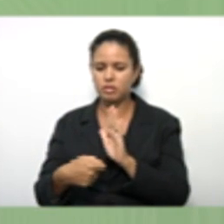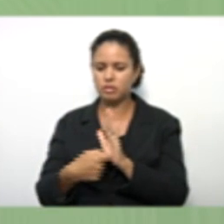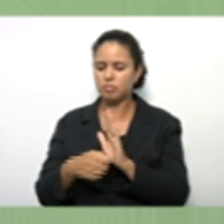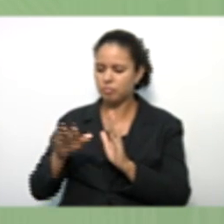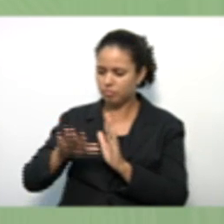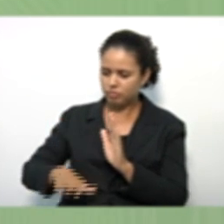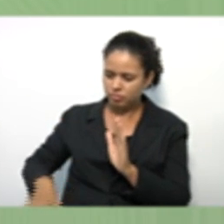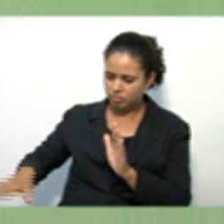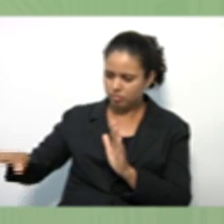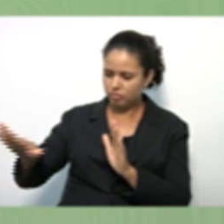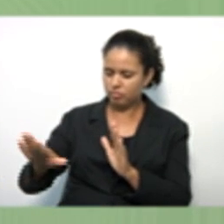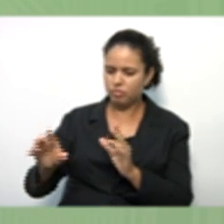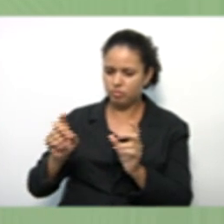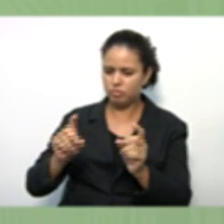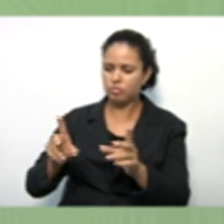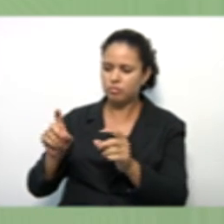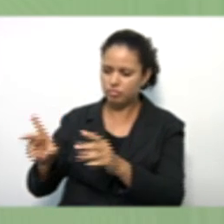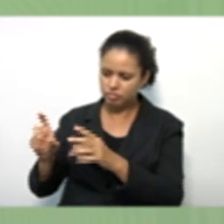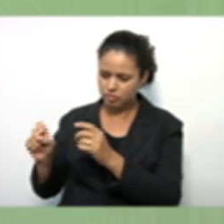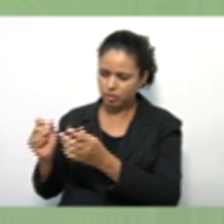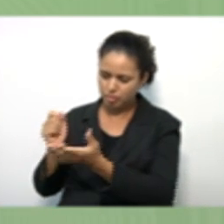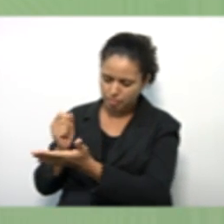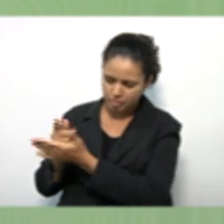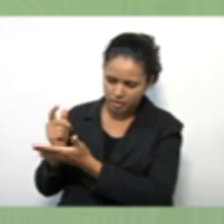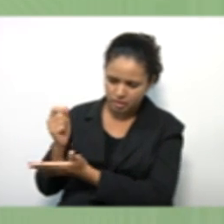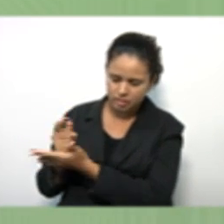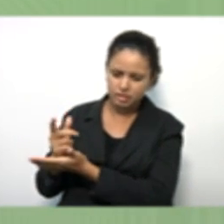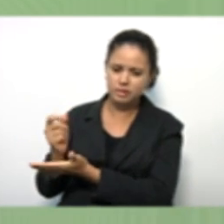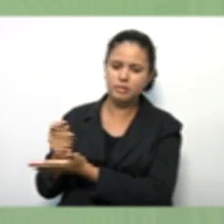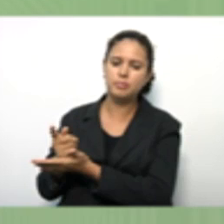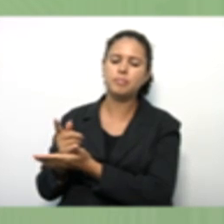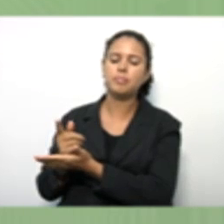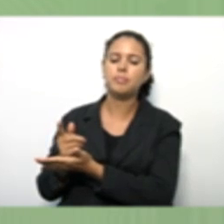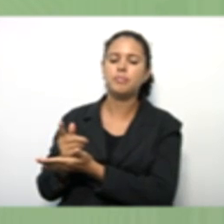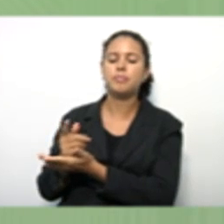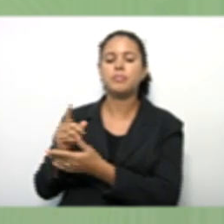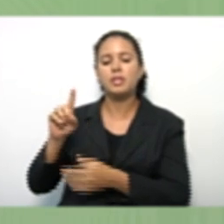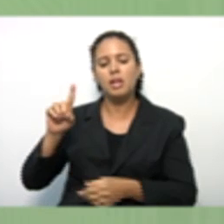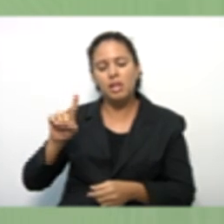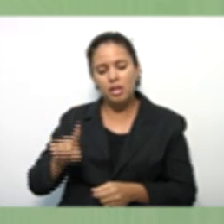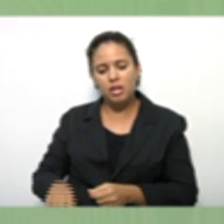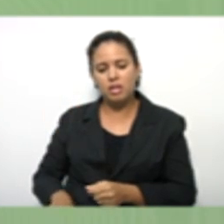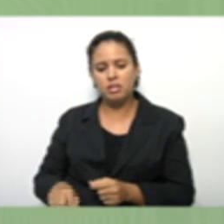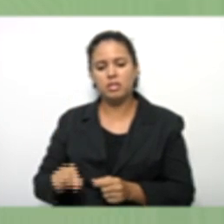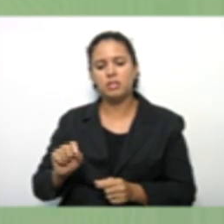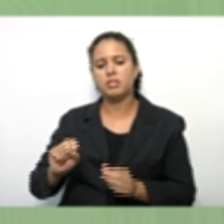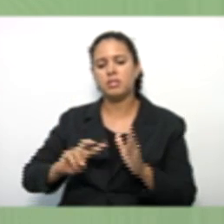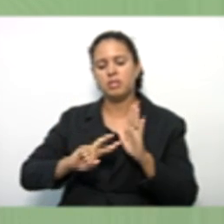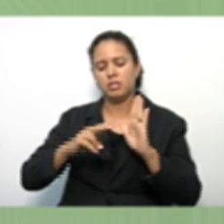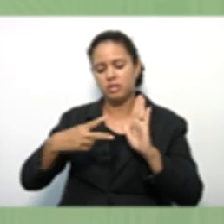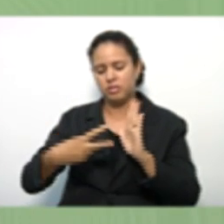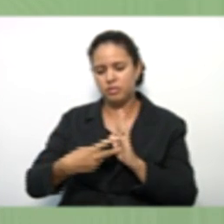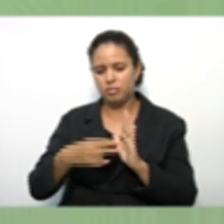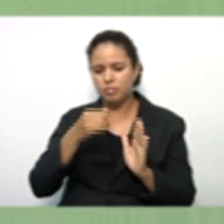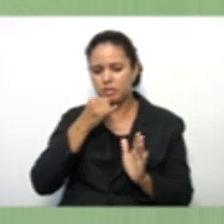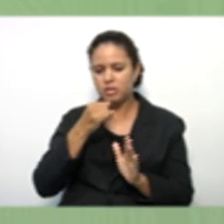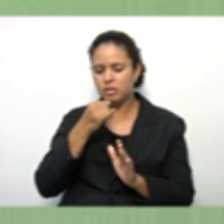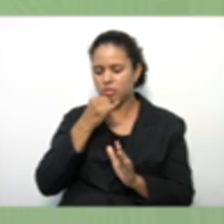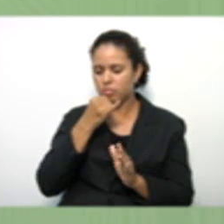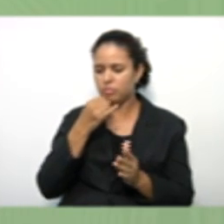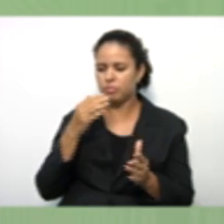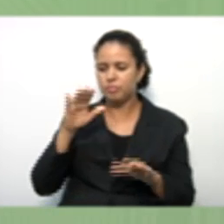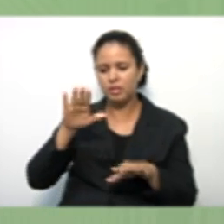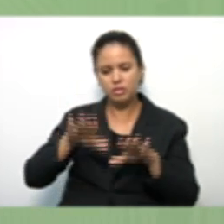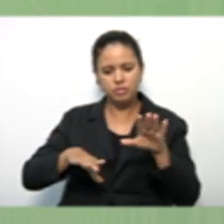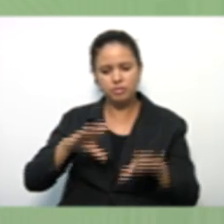a pagar. Então, vamos lá. O que é o fornecedores a pagar? Vou lembrar vocês, fornecedores a pagar, portanto, é aquela conta que... Lembra quando eu falei que tínhamos